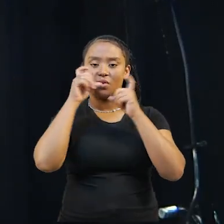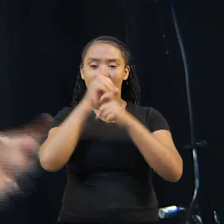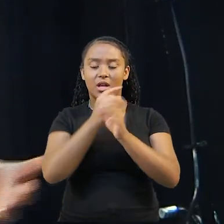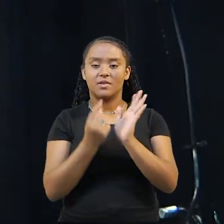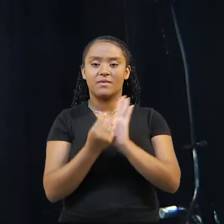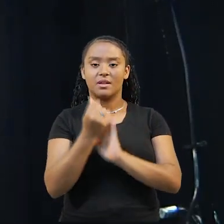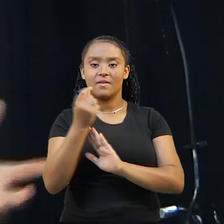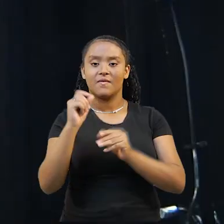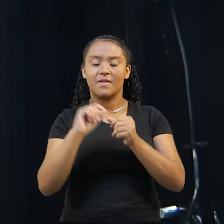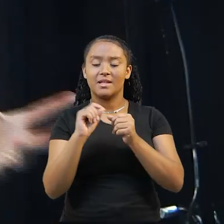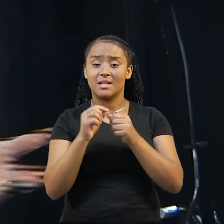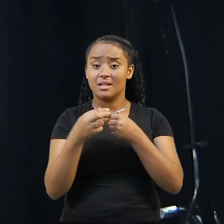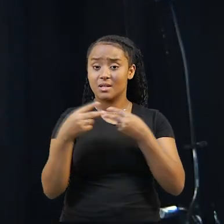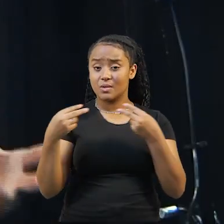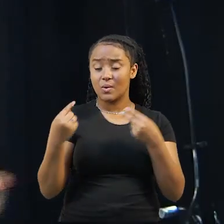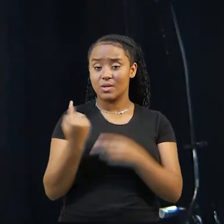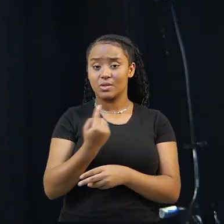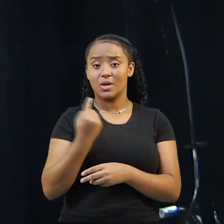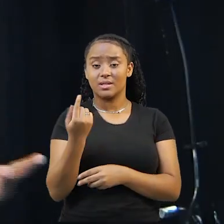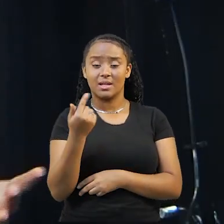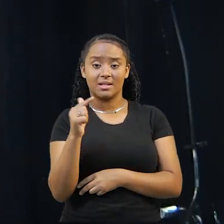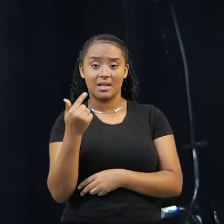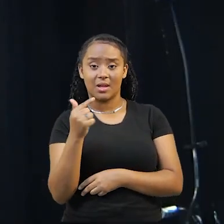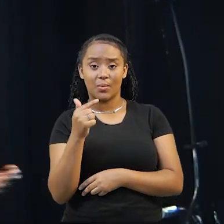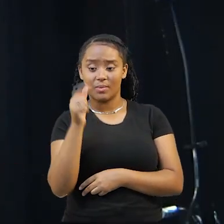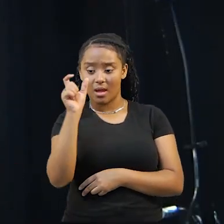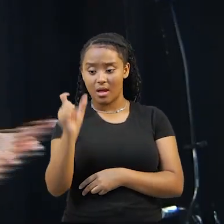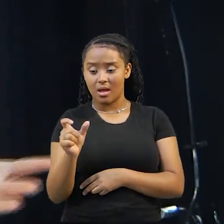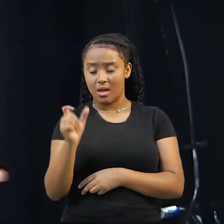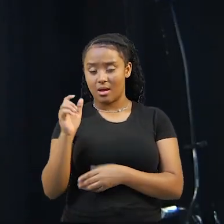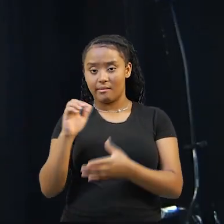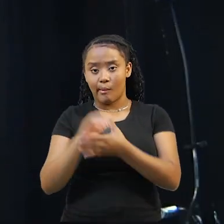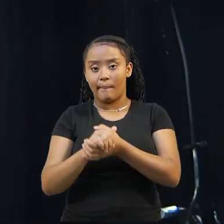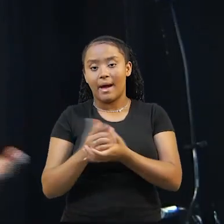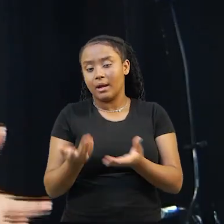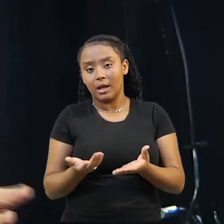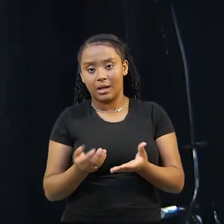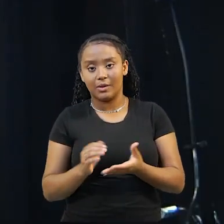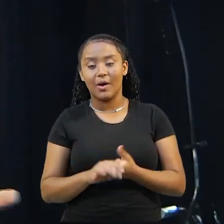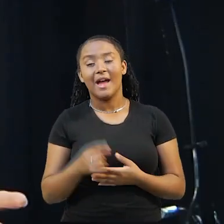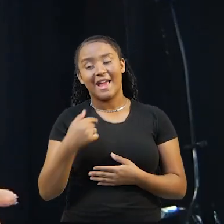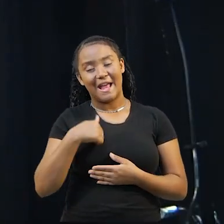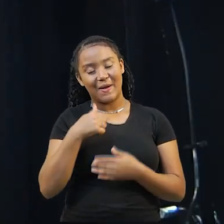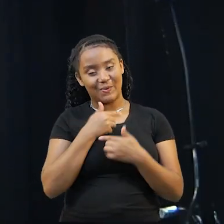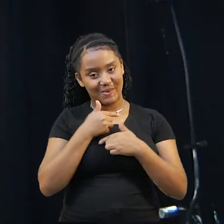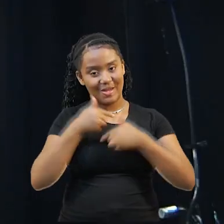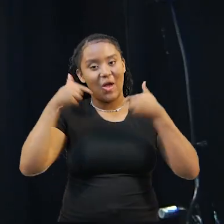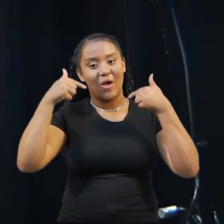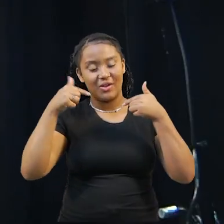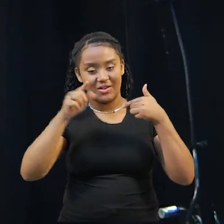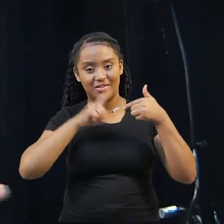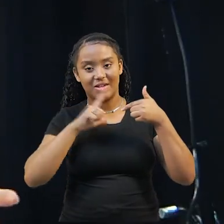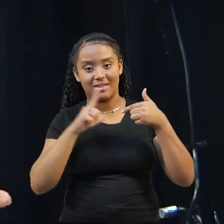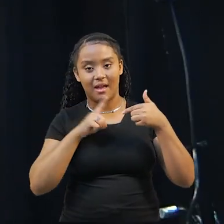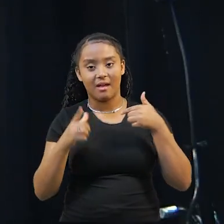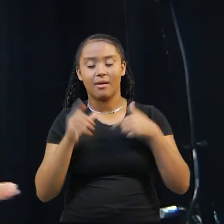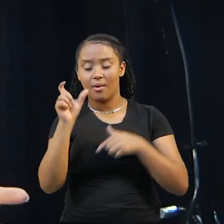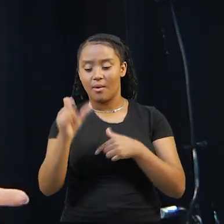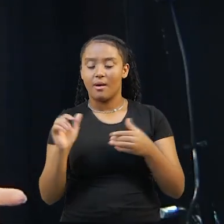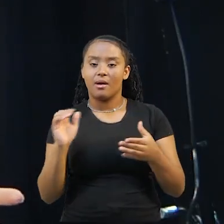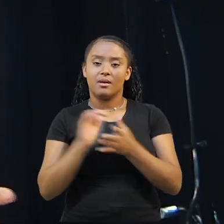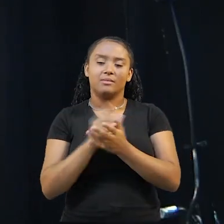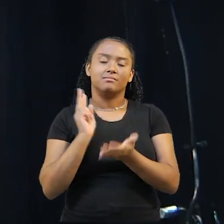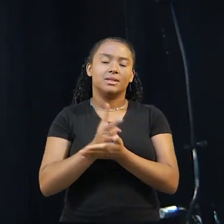dificuldades financeiras, às vezes fazendo tudo isso sozinha, sem um companheiro. Eu tenho, né, a sorte de ter um companheiro que é muito próximo,